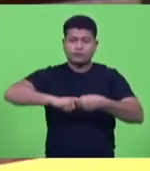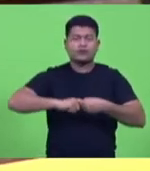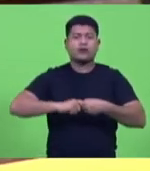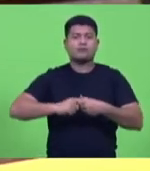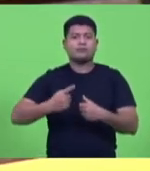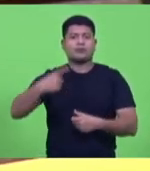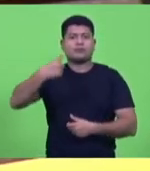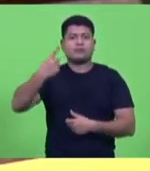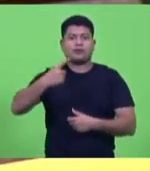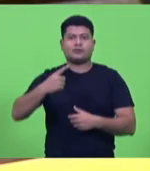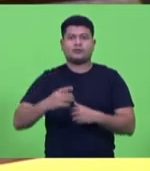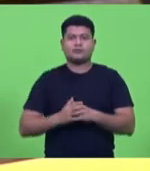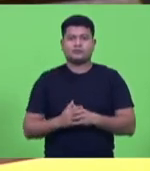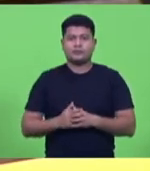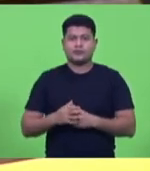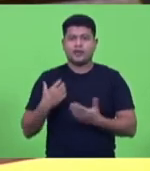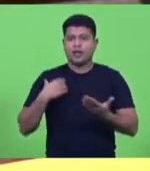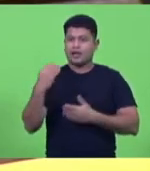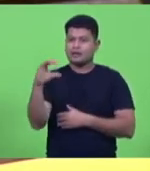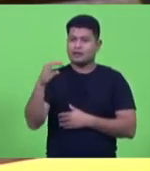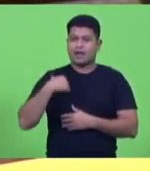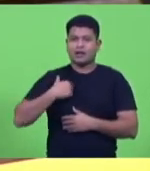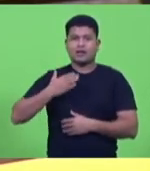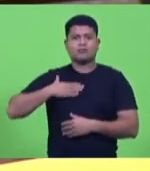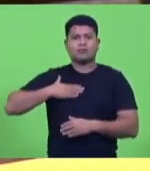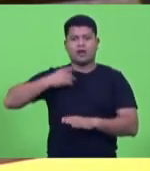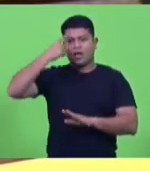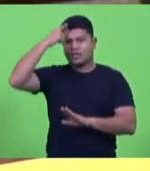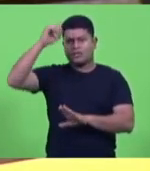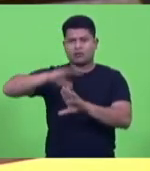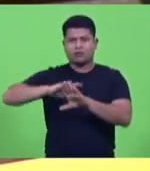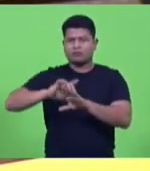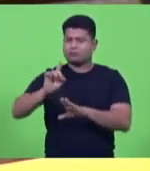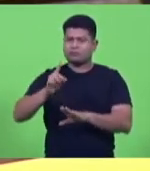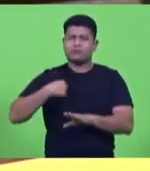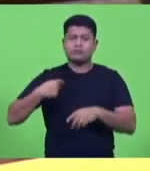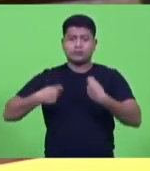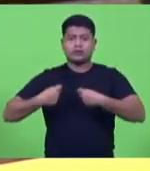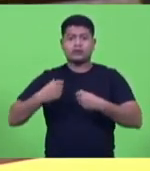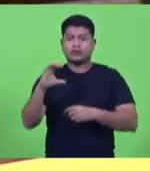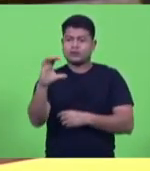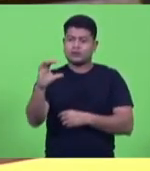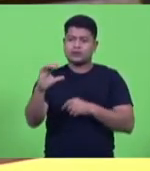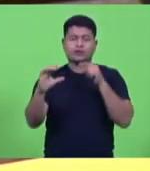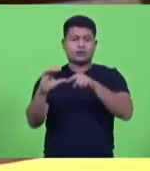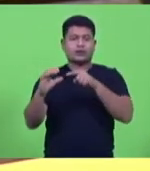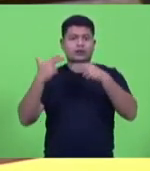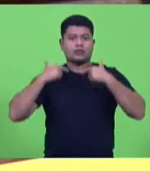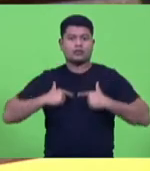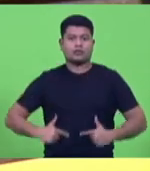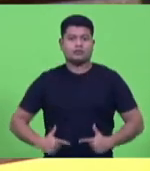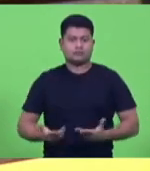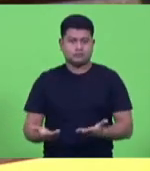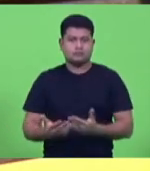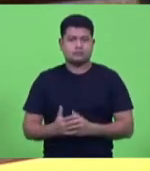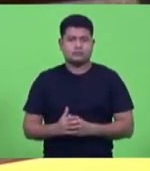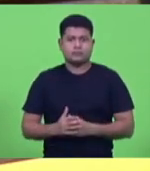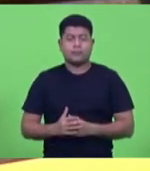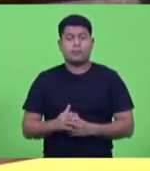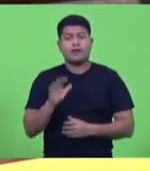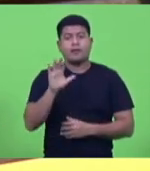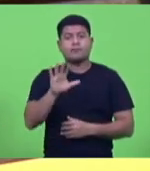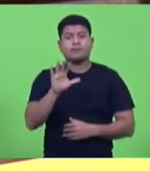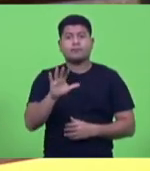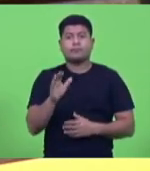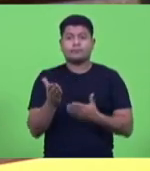nossa ideologia. Ciência é uma coisa só, a gente tem que olhar ela como um todo. Mas, por algum motivo,